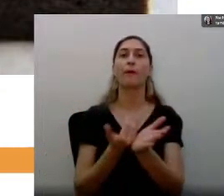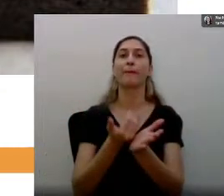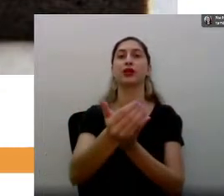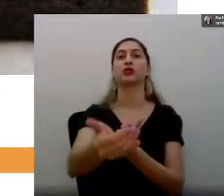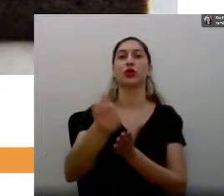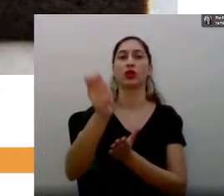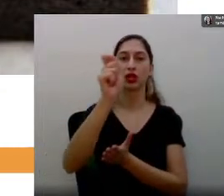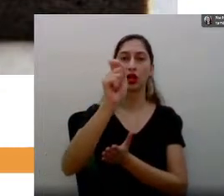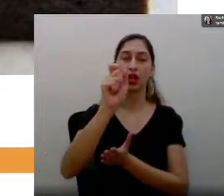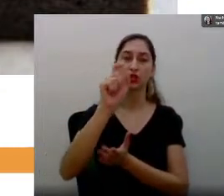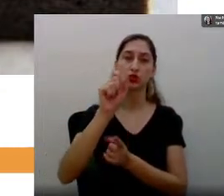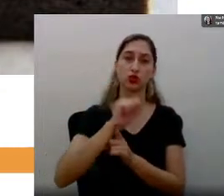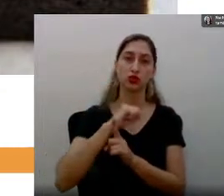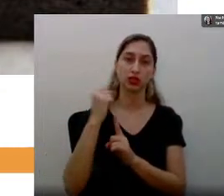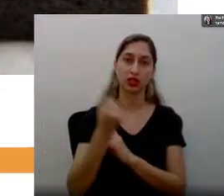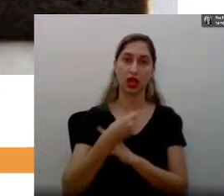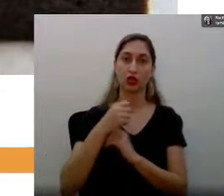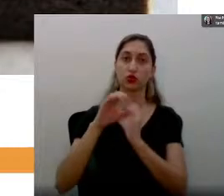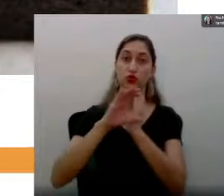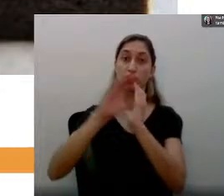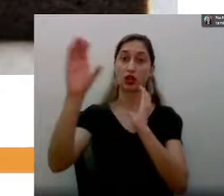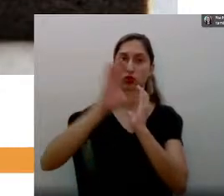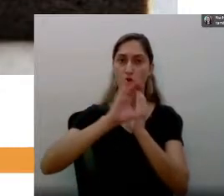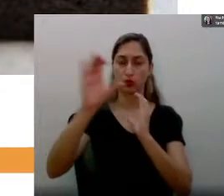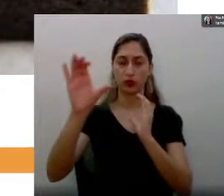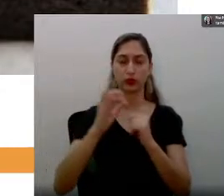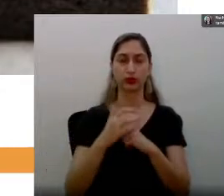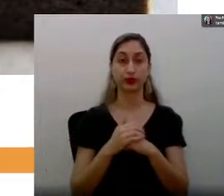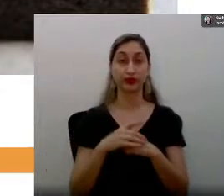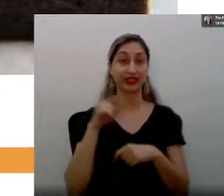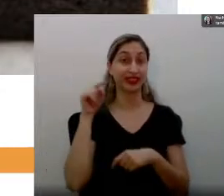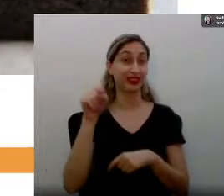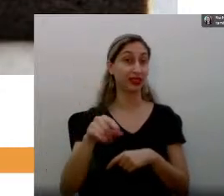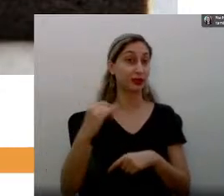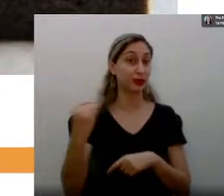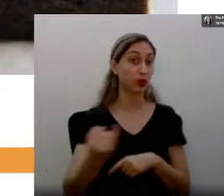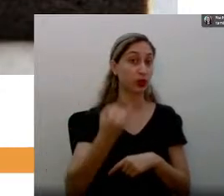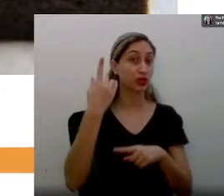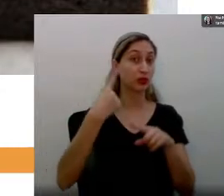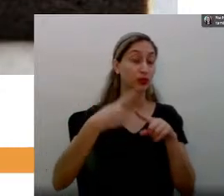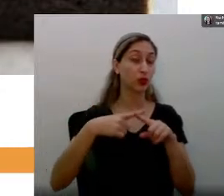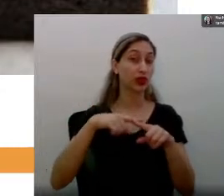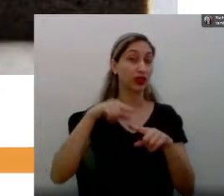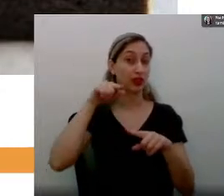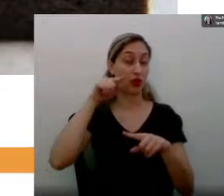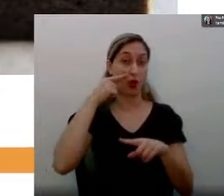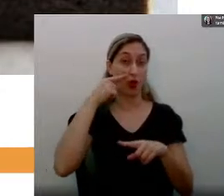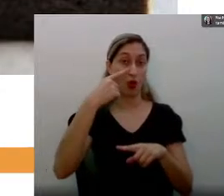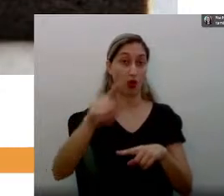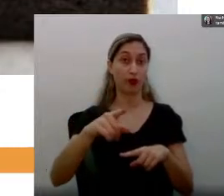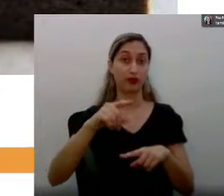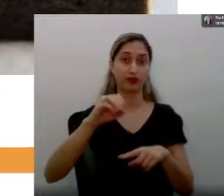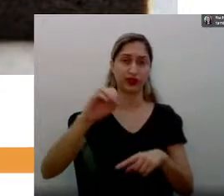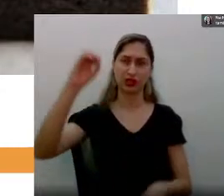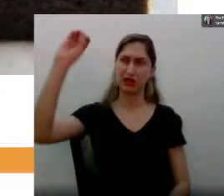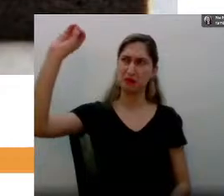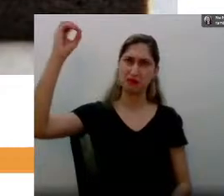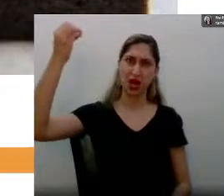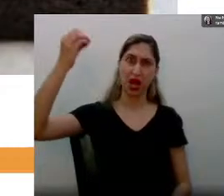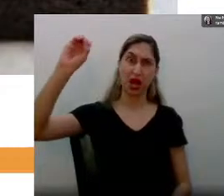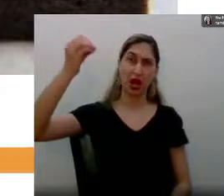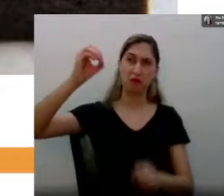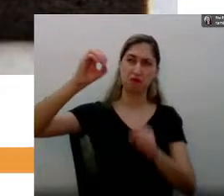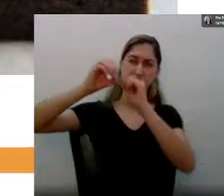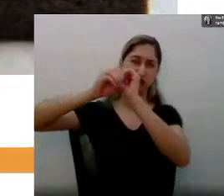Quê que esse meteorito para importante porque ele foi um acontecimento gente tá quando ele entrou na atmosfera ele pregou demais